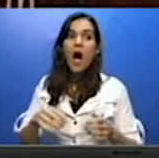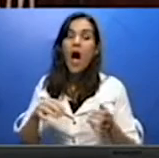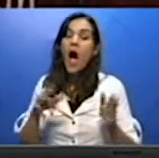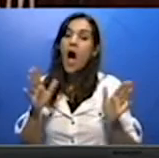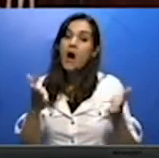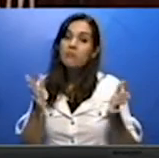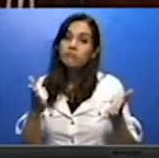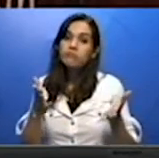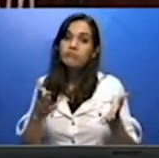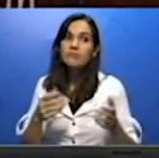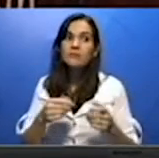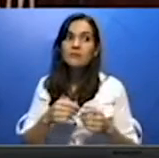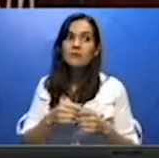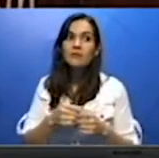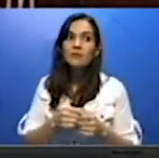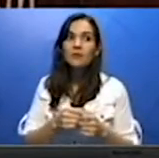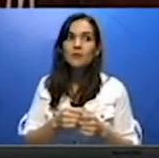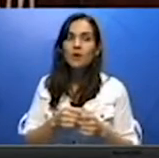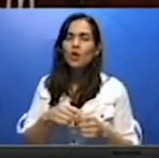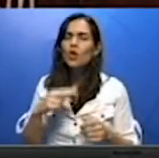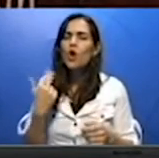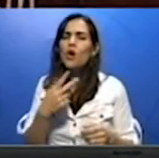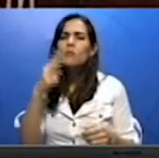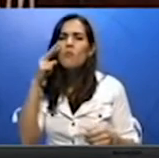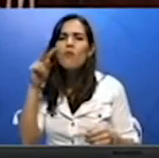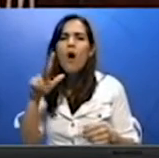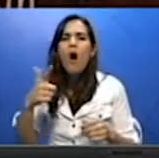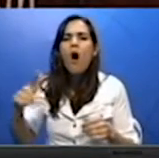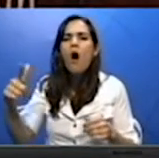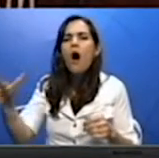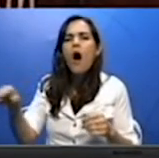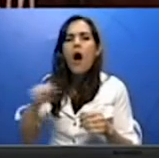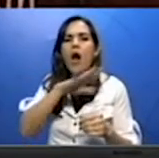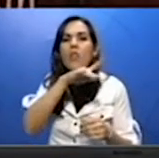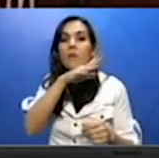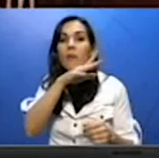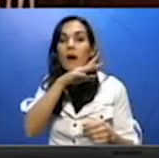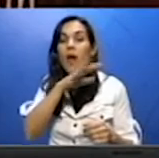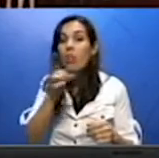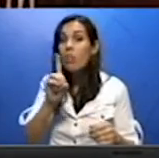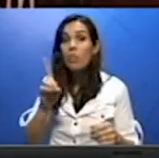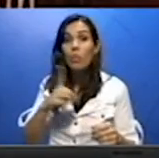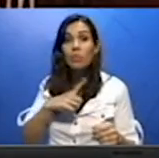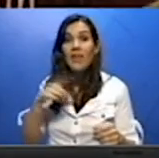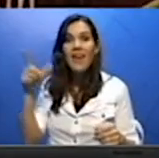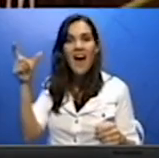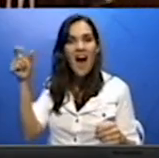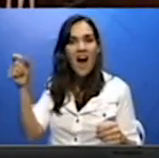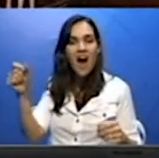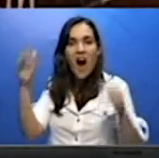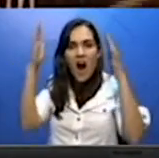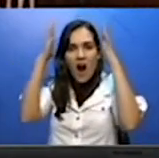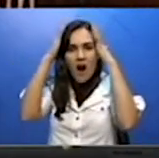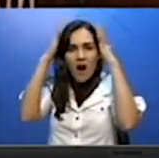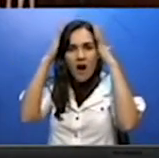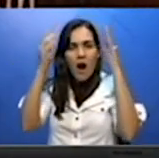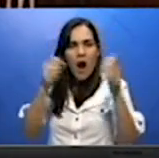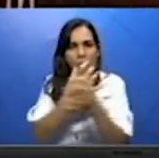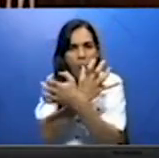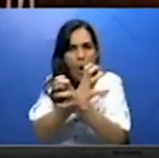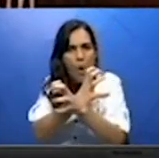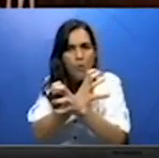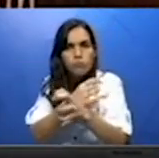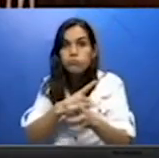acordados os animais os cordados primitivos são cordados que não apresentam crânio não são peixes são animais parecidos com